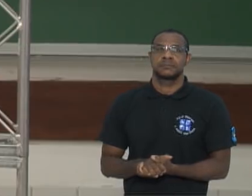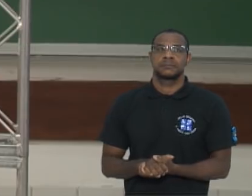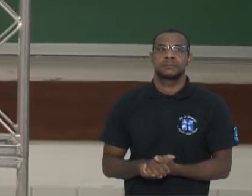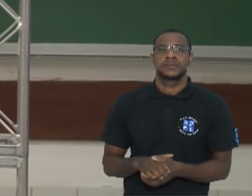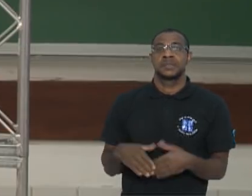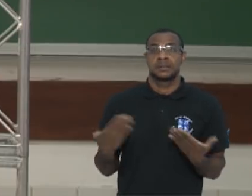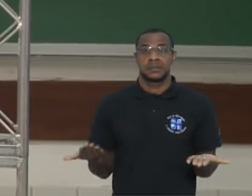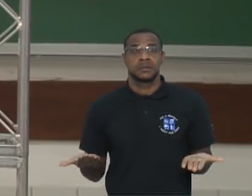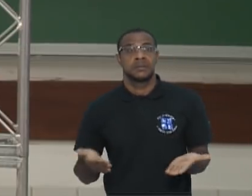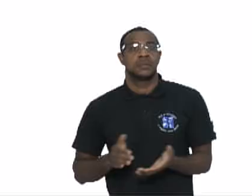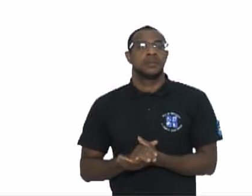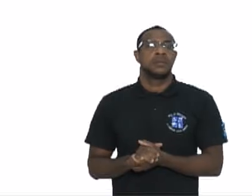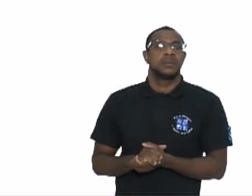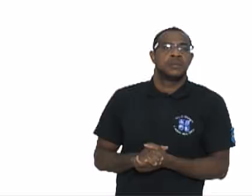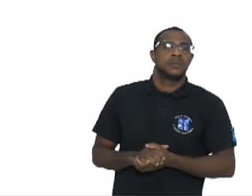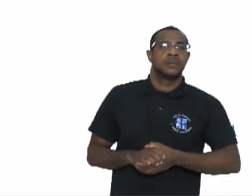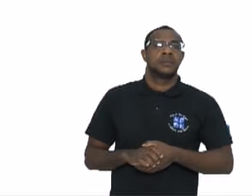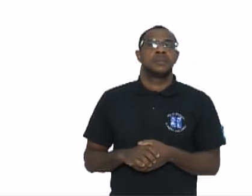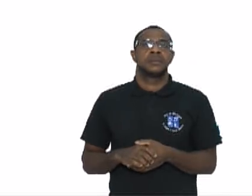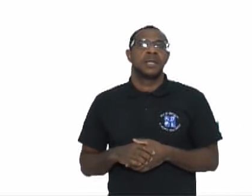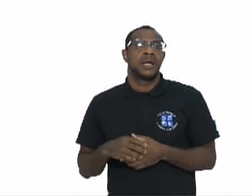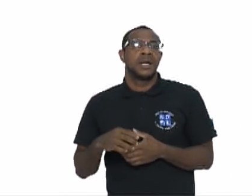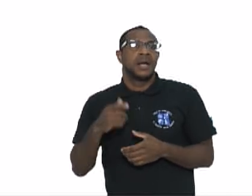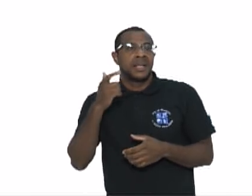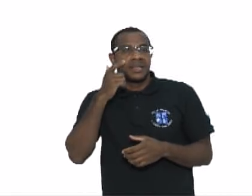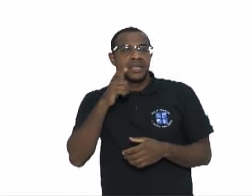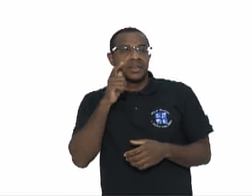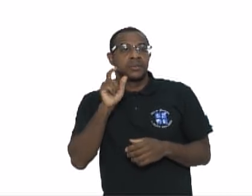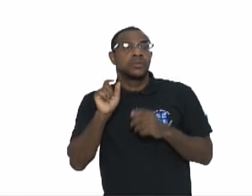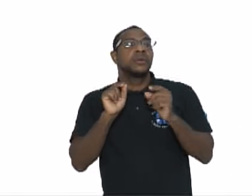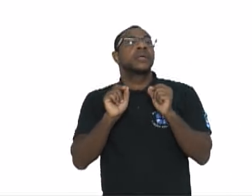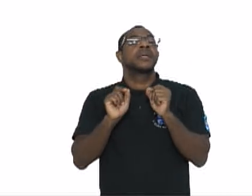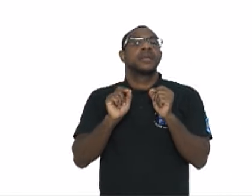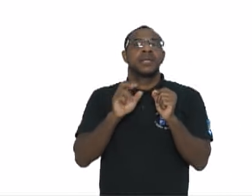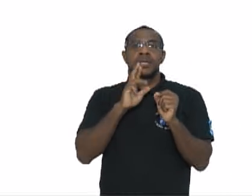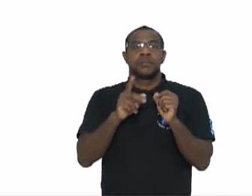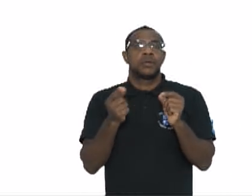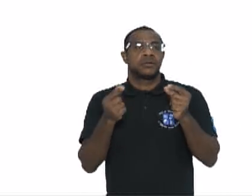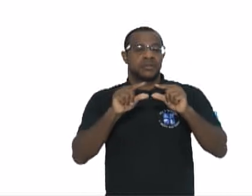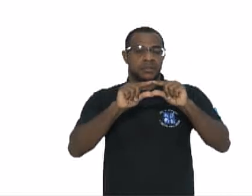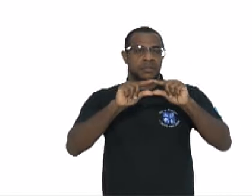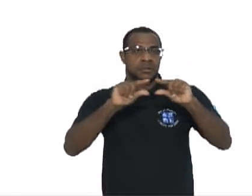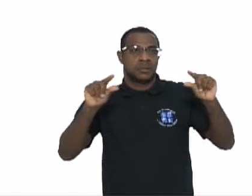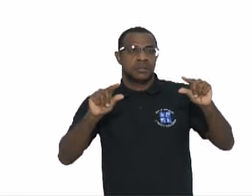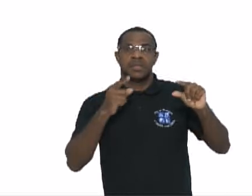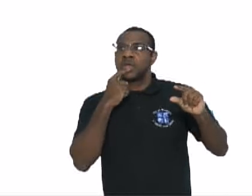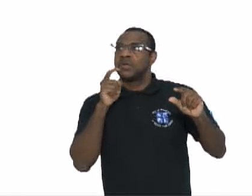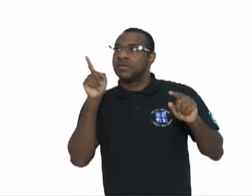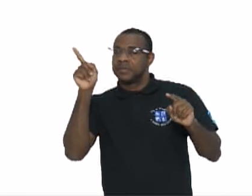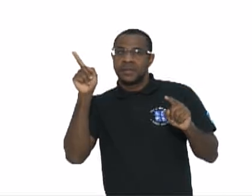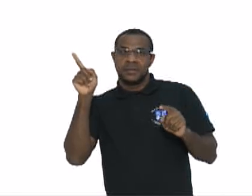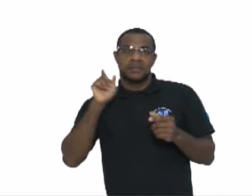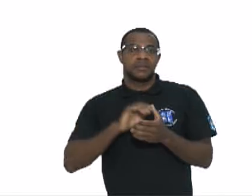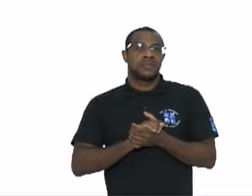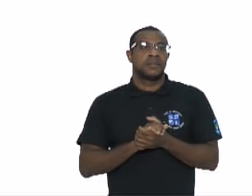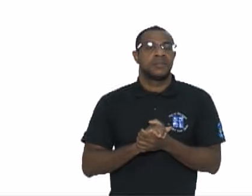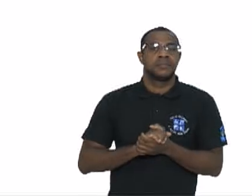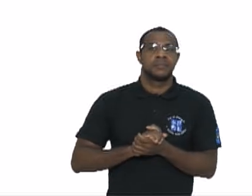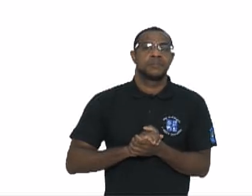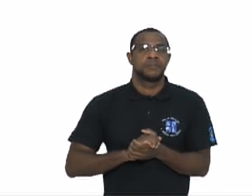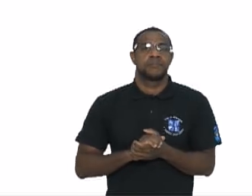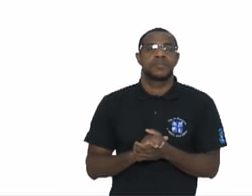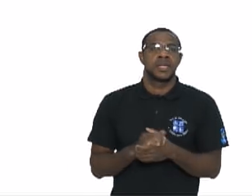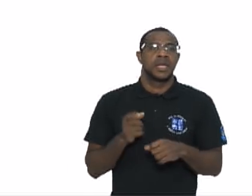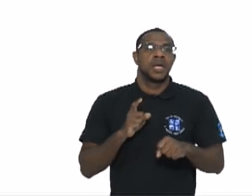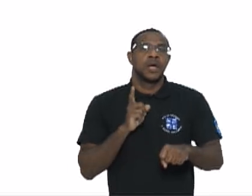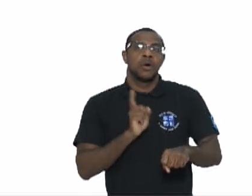Então, galera, mais ou menos acertou aí quem colocou que, como resposta para ilustrar resumidamente o que foi o